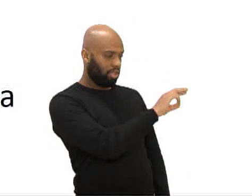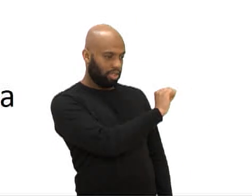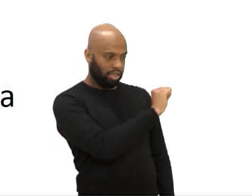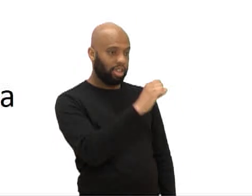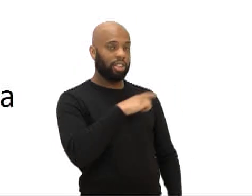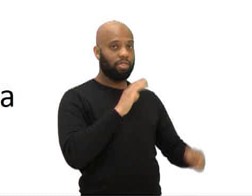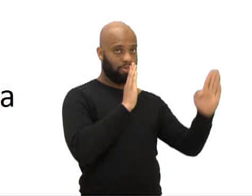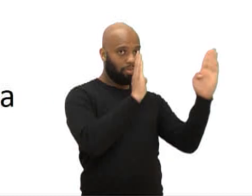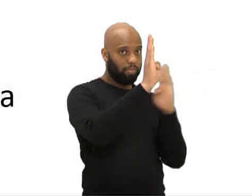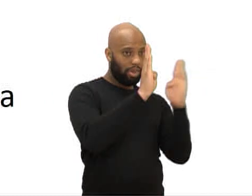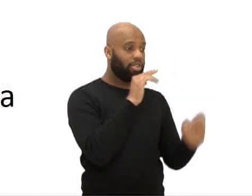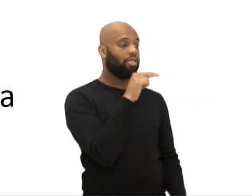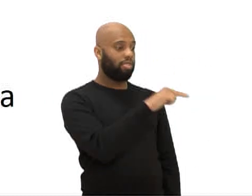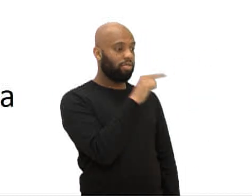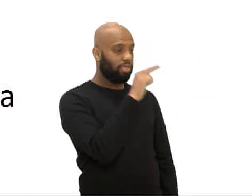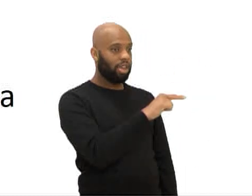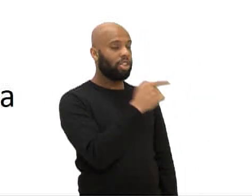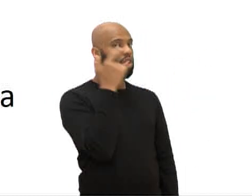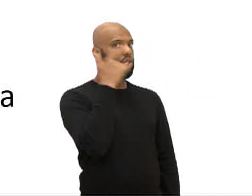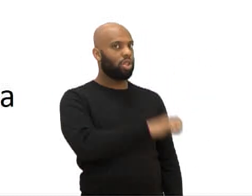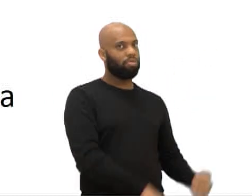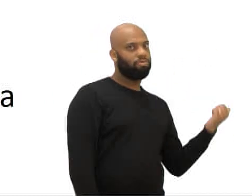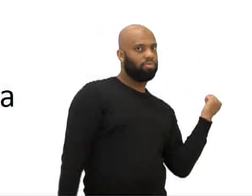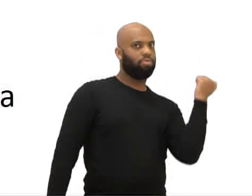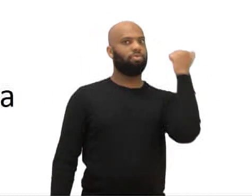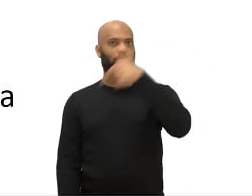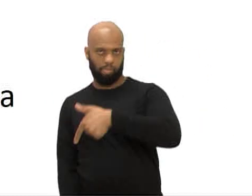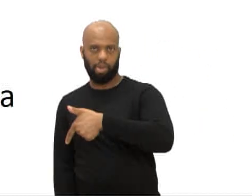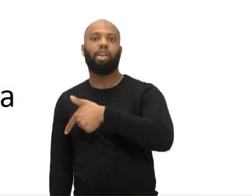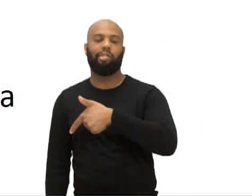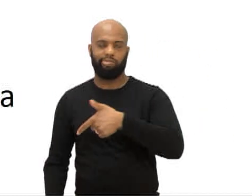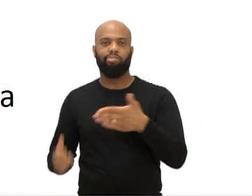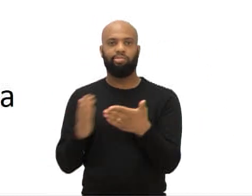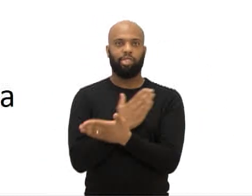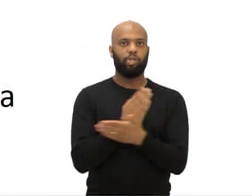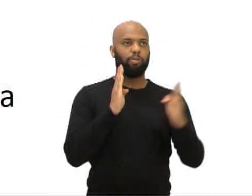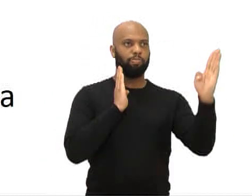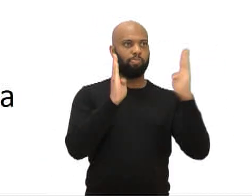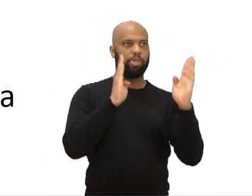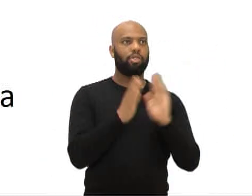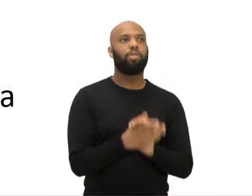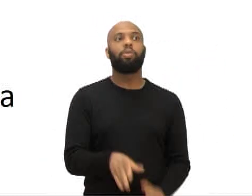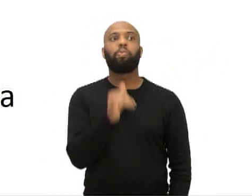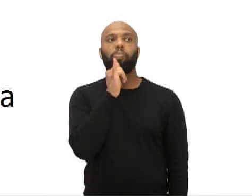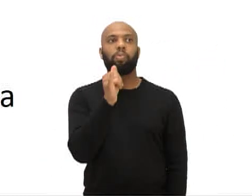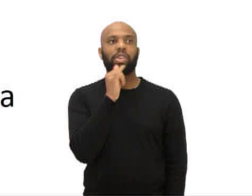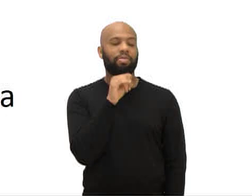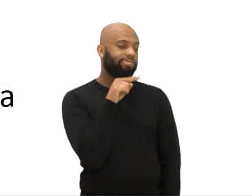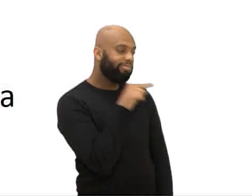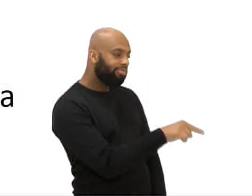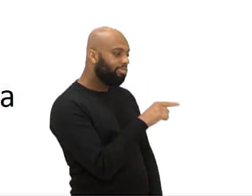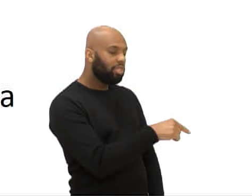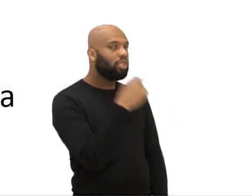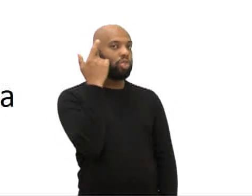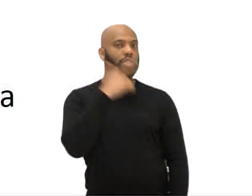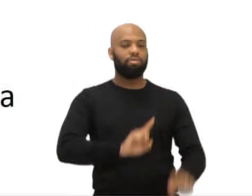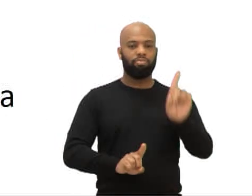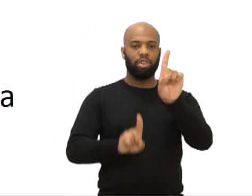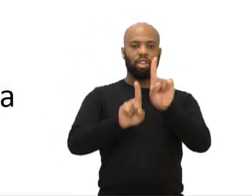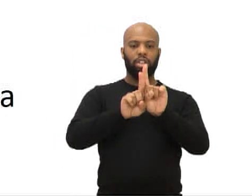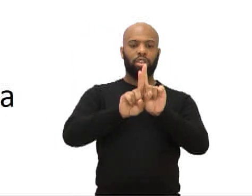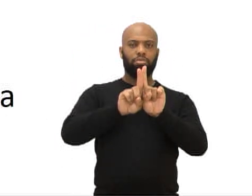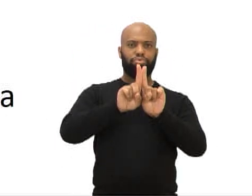período, ela de certa maneira passou à frente nessa disputa. Por exemplo, é ela quem vai lançar o